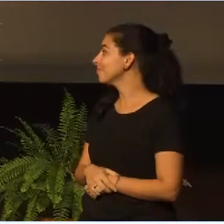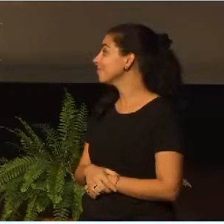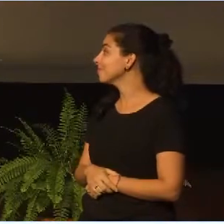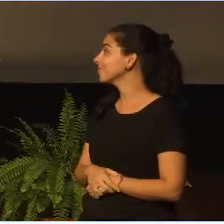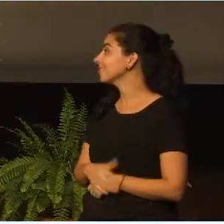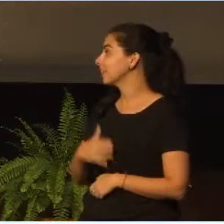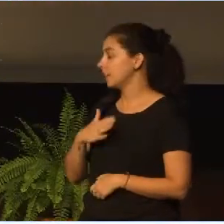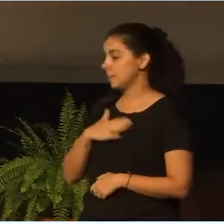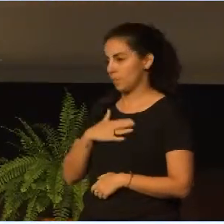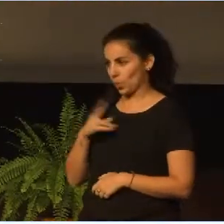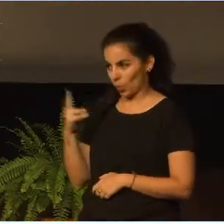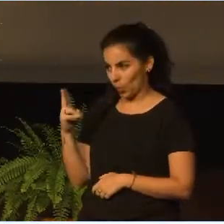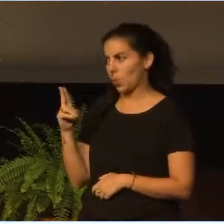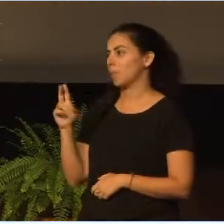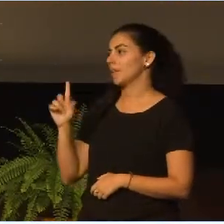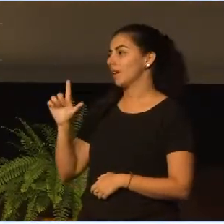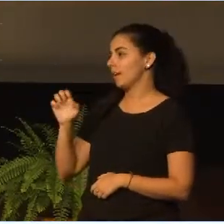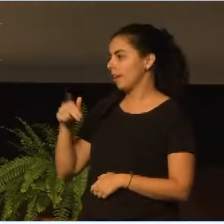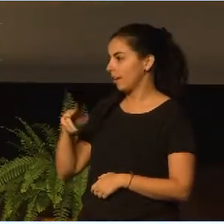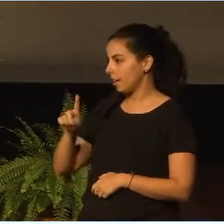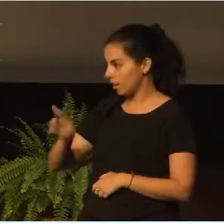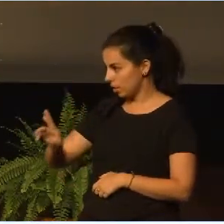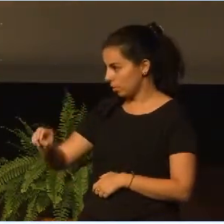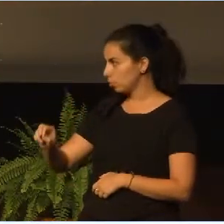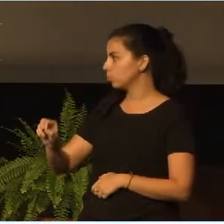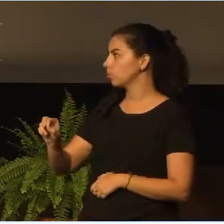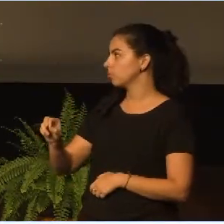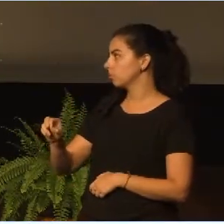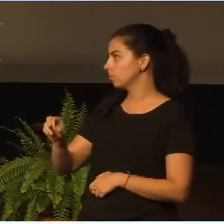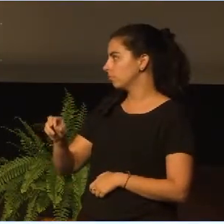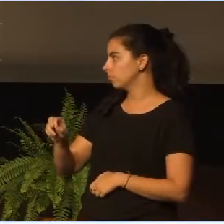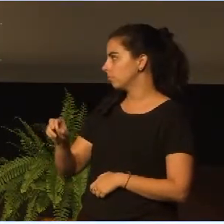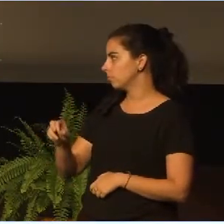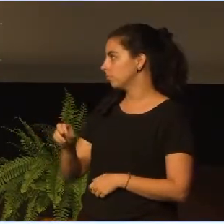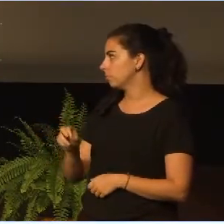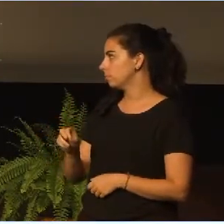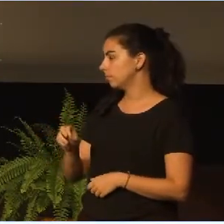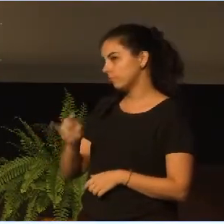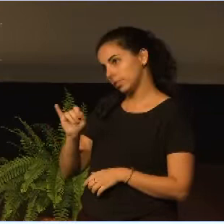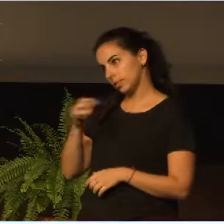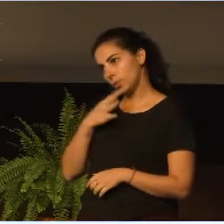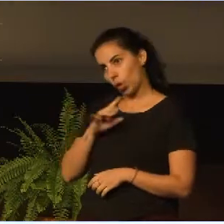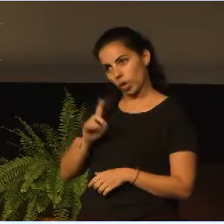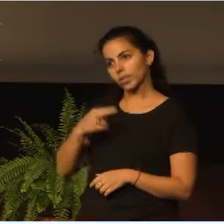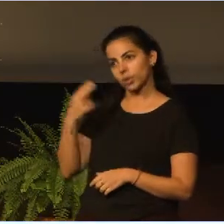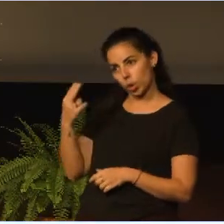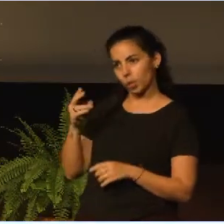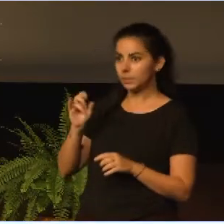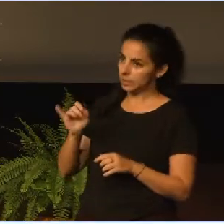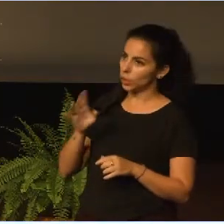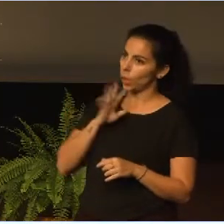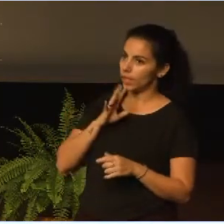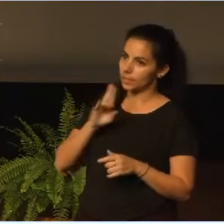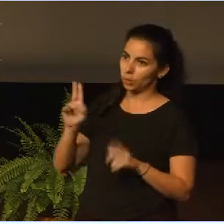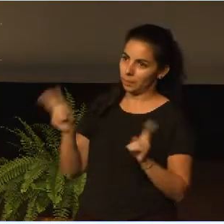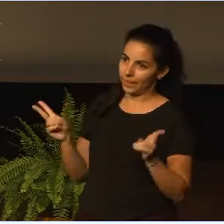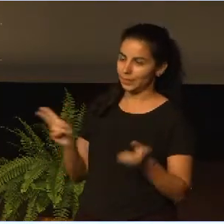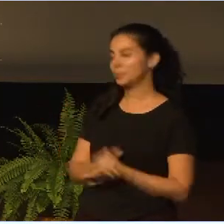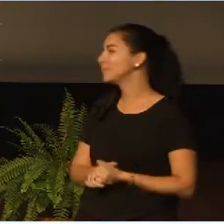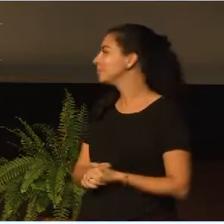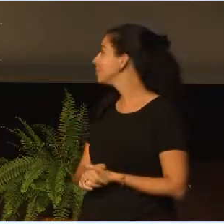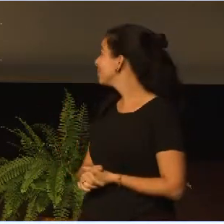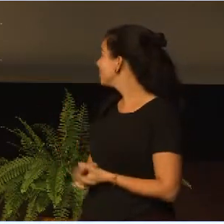Eu sou o Leandro, para quem não me conhece, e para quem me conhece também, obviamente, mas eu sou cofundador da Data Science